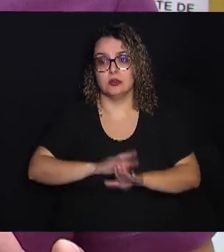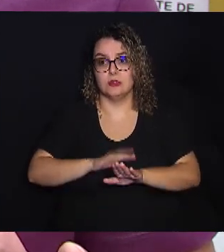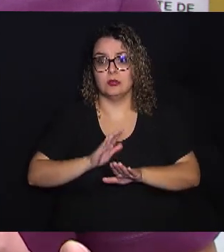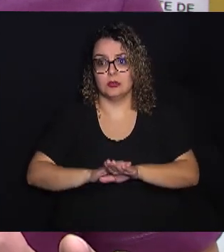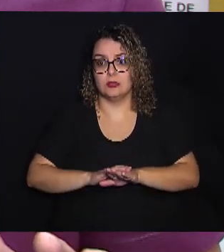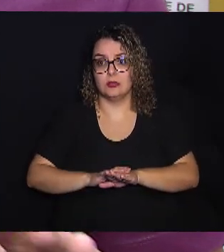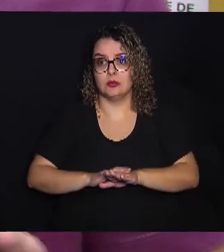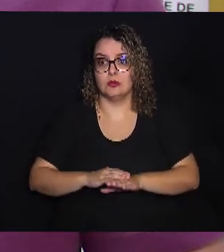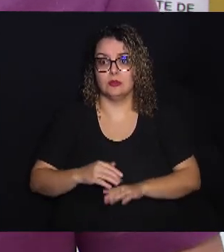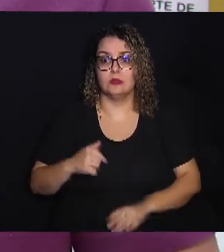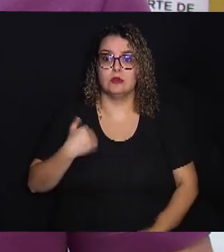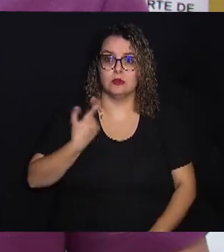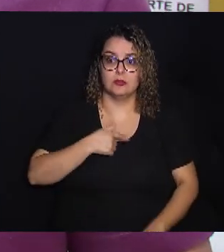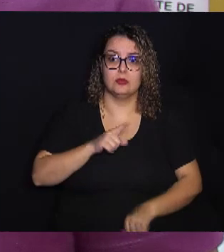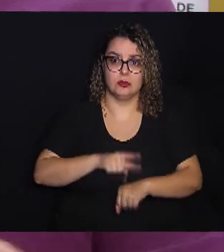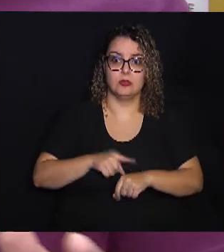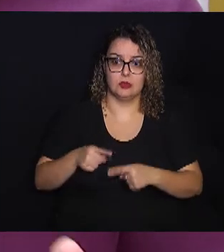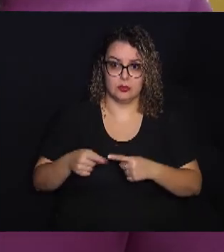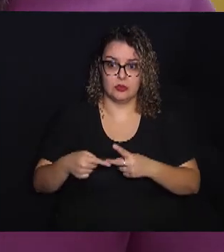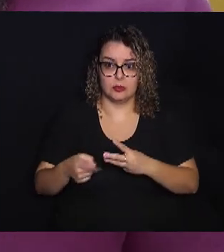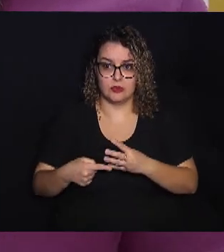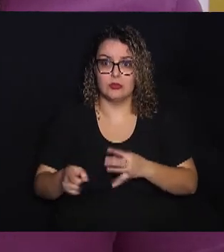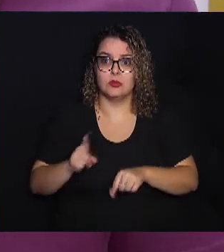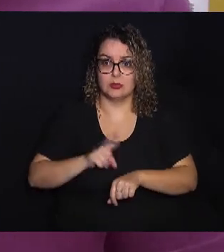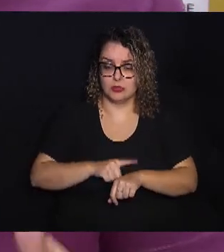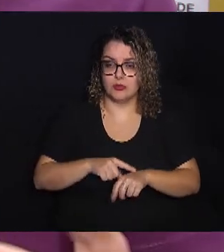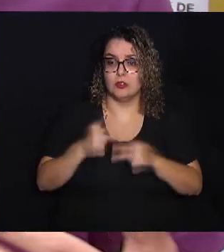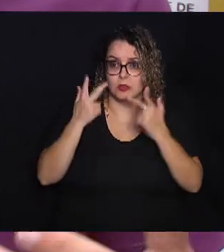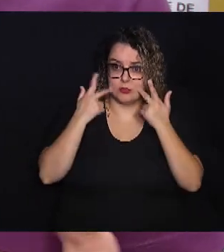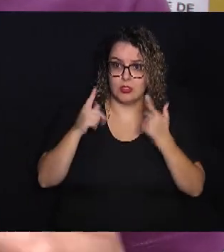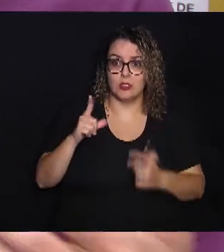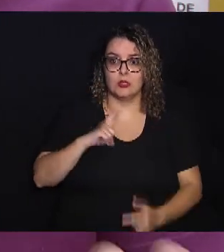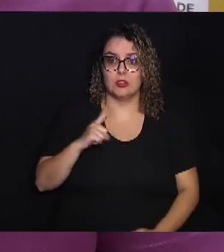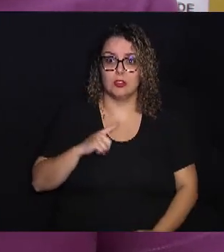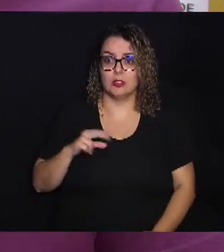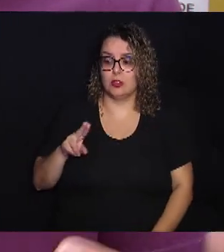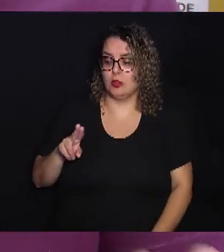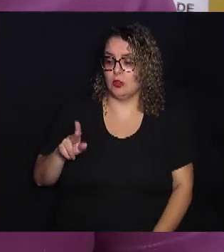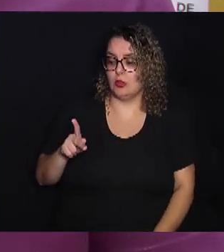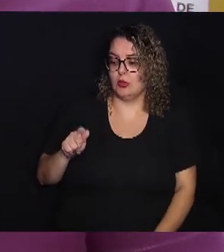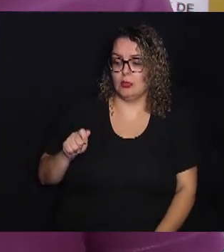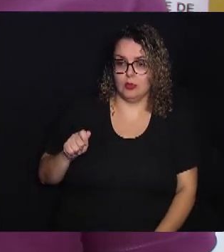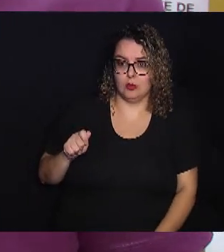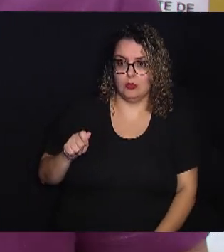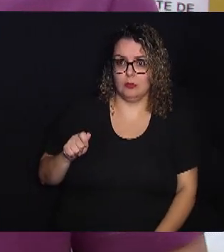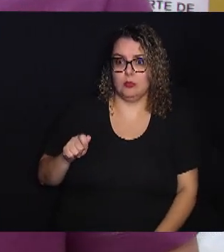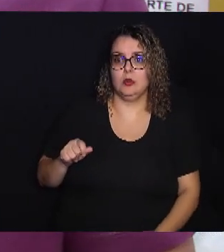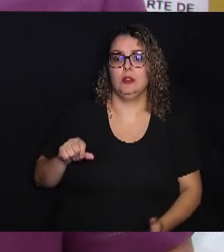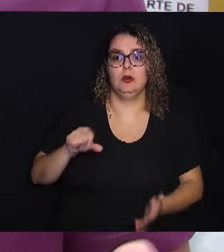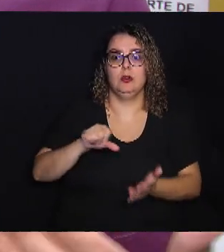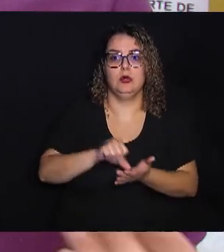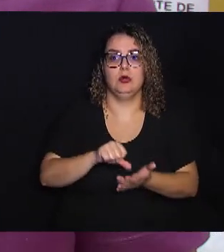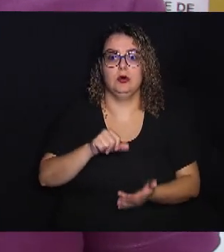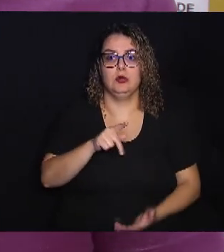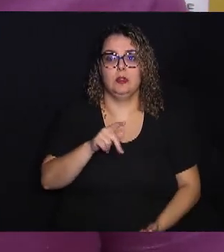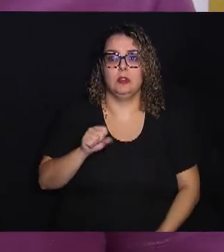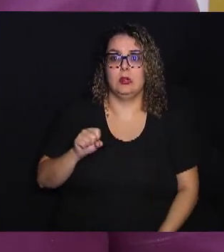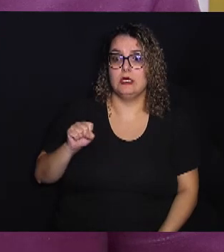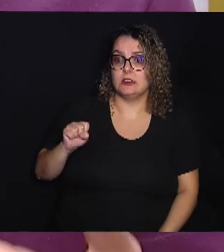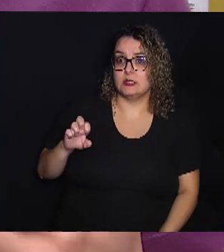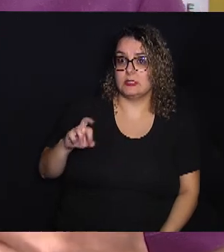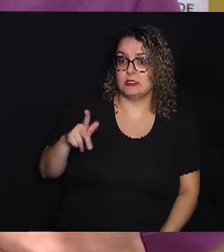também temos, além do centro de saúde que funciona durante nosso horário, durante a semana, né, no horário de expediente, nós temos a